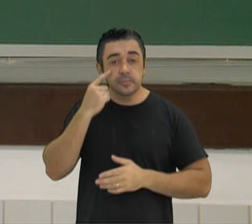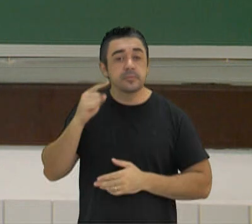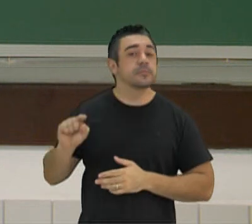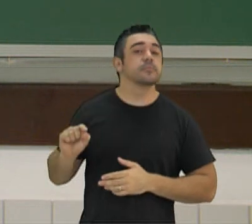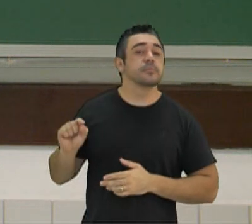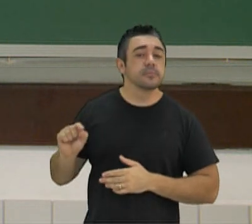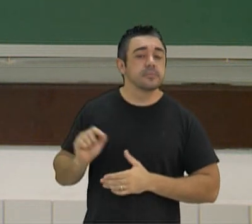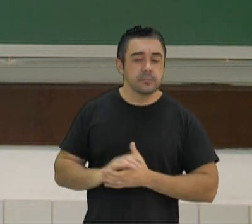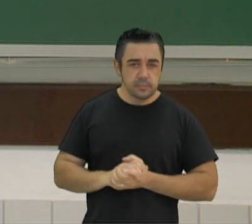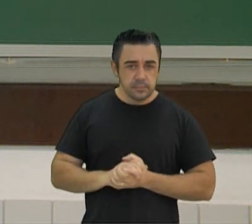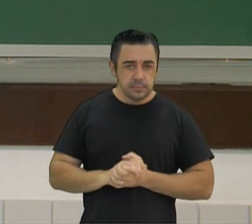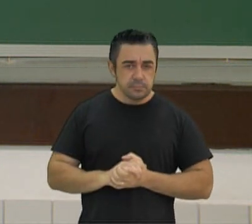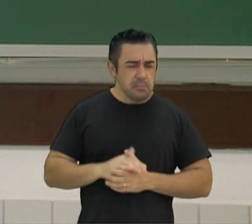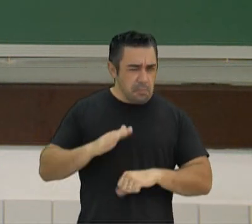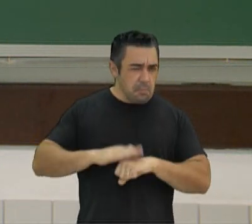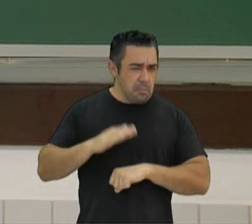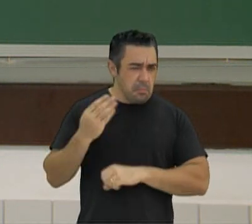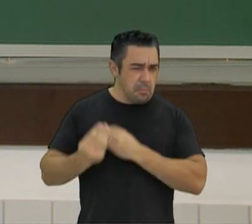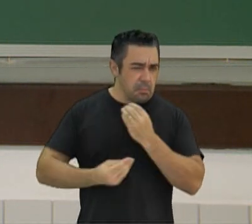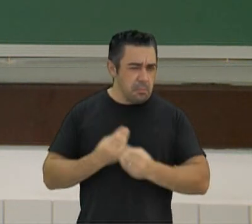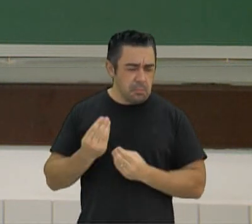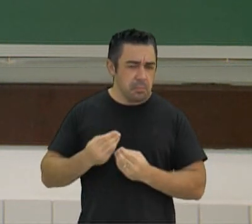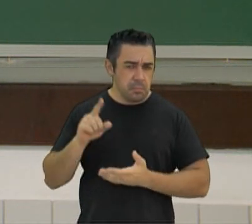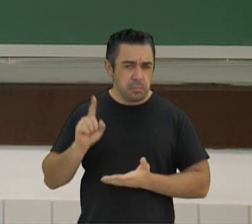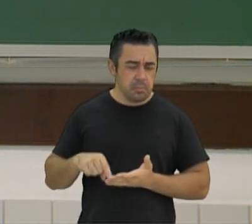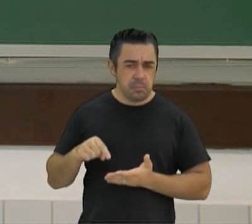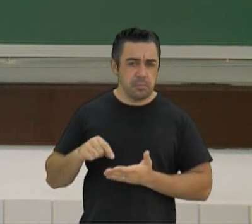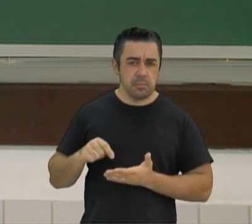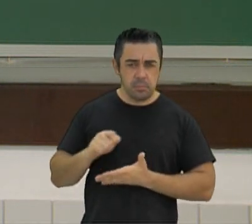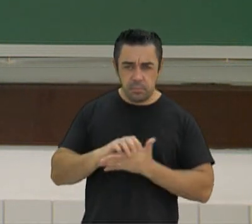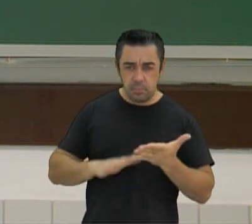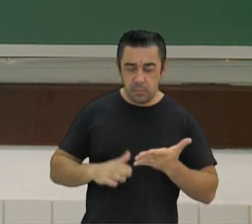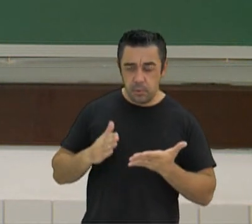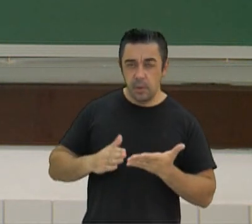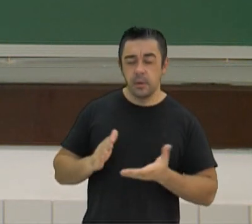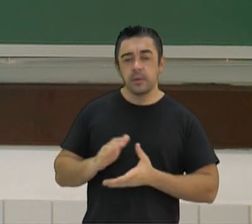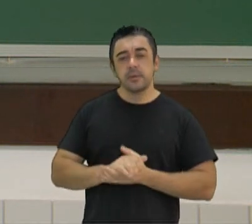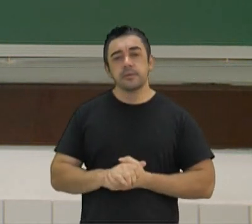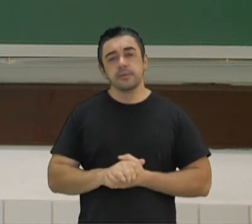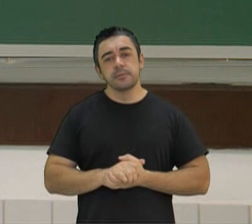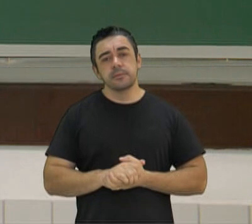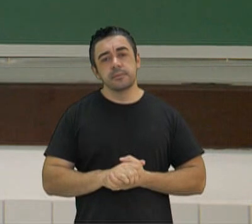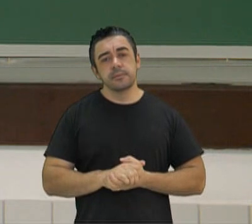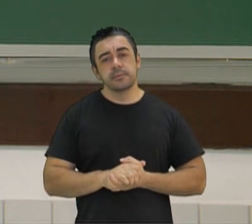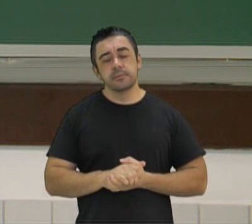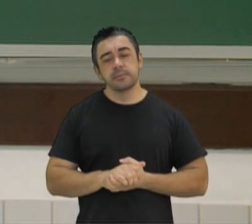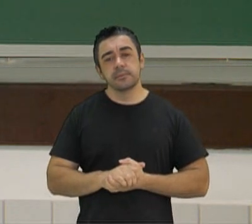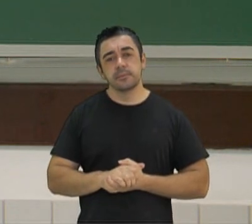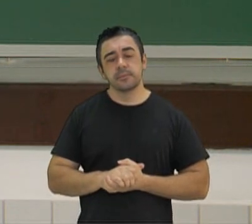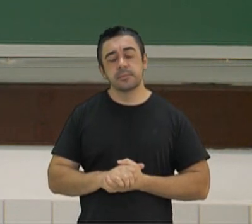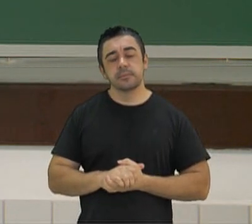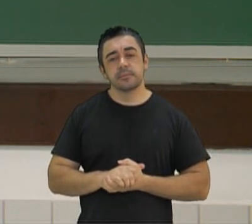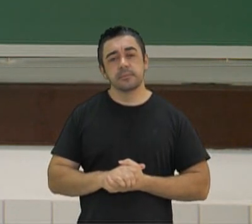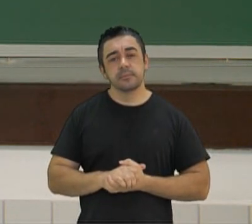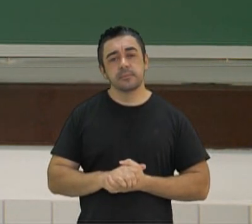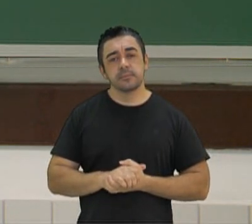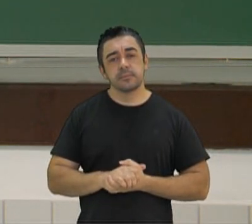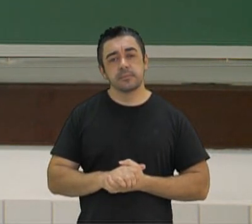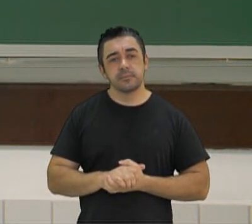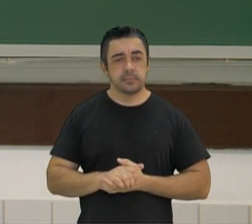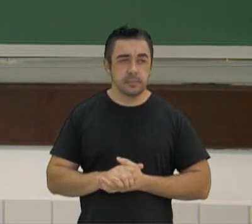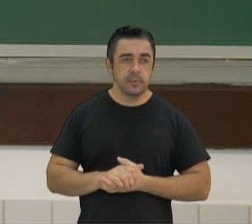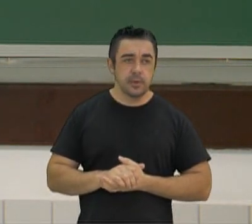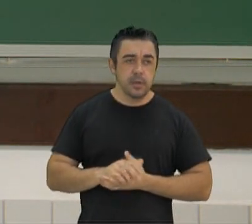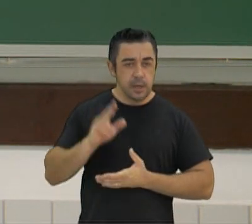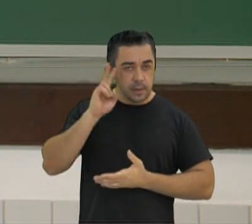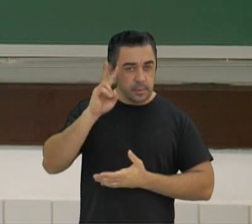quê? Mais aplicações, mais casos de noção intuitiva. Legal? Bom, aquele